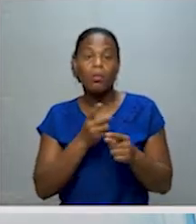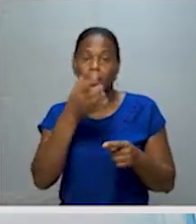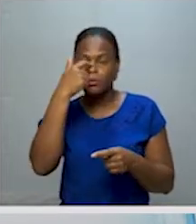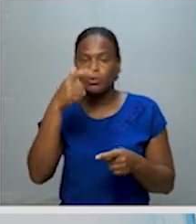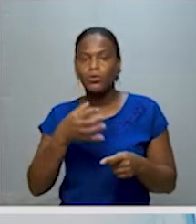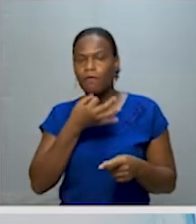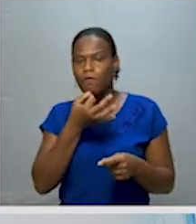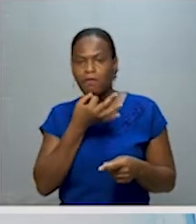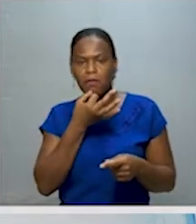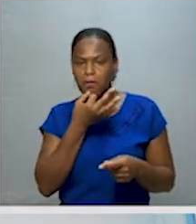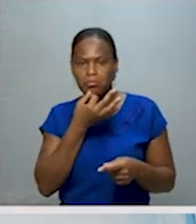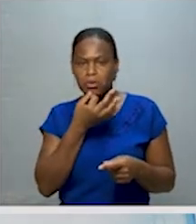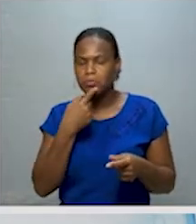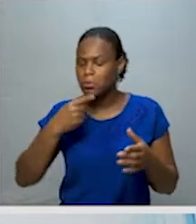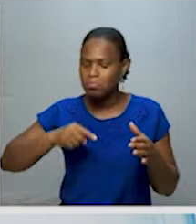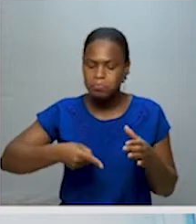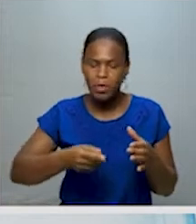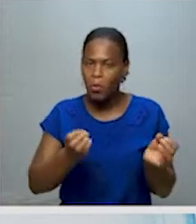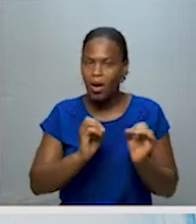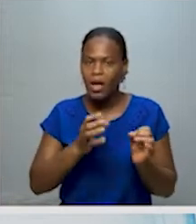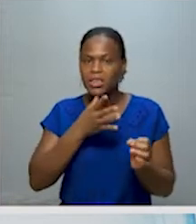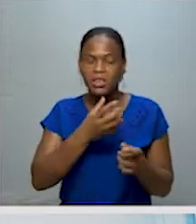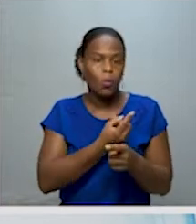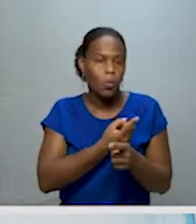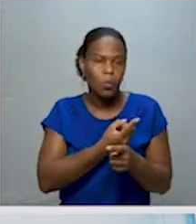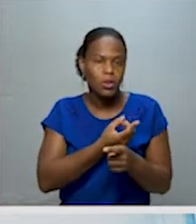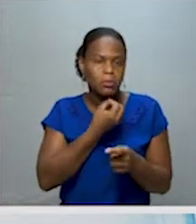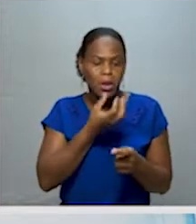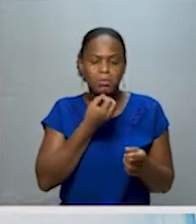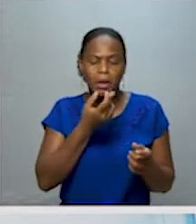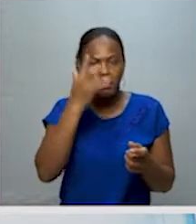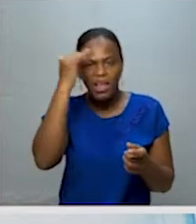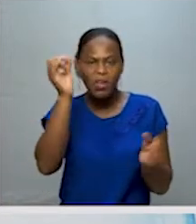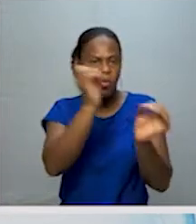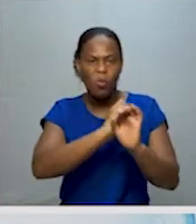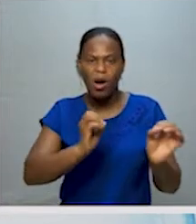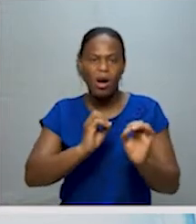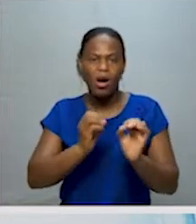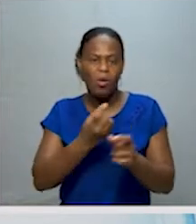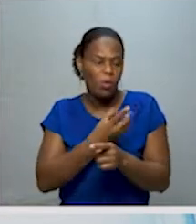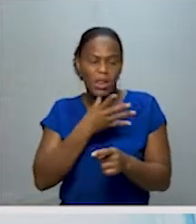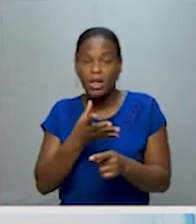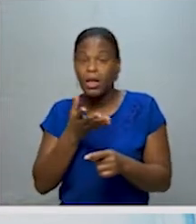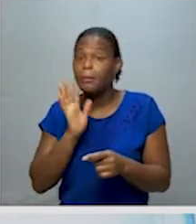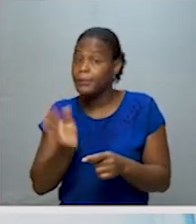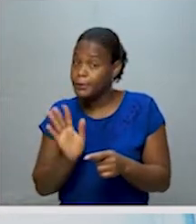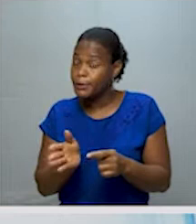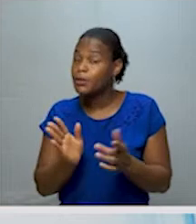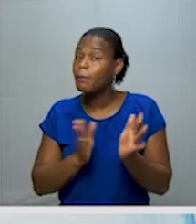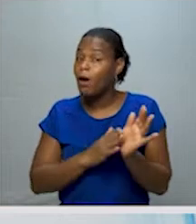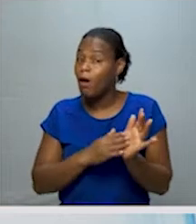pessoas que falam e não fundamentam. Dizem uma coisa e não têm fundamento daquilo que dizem. É preciso ter